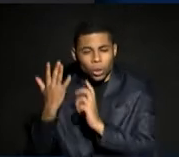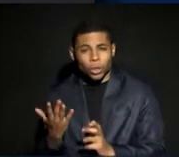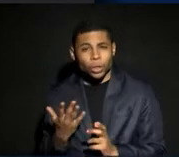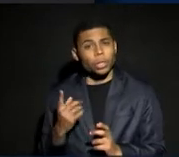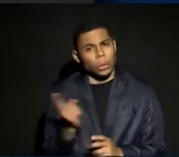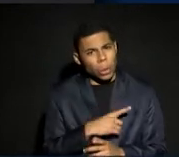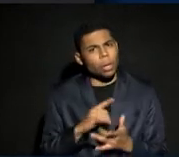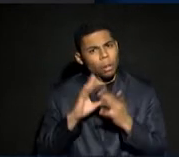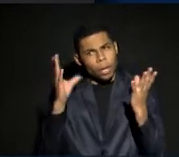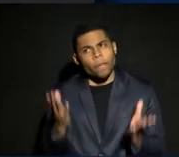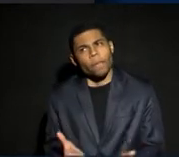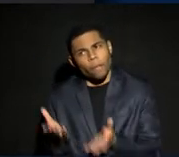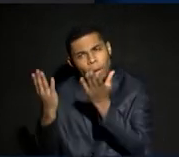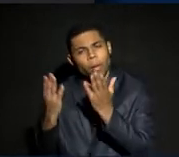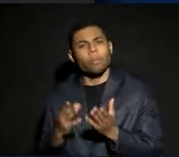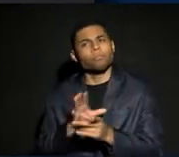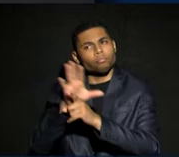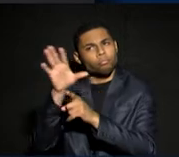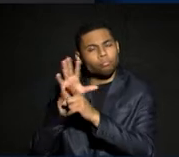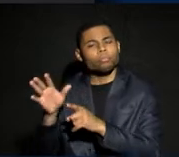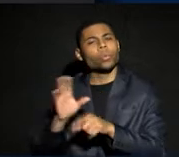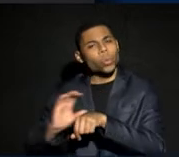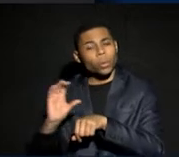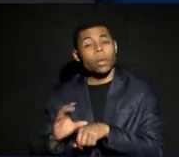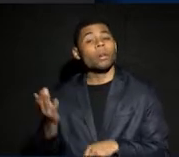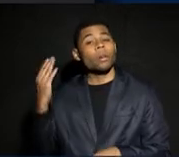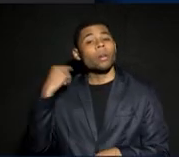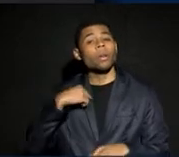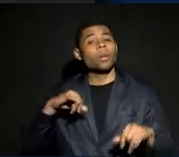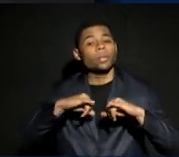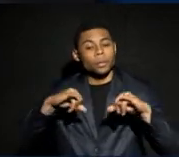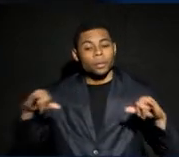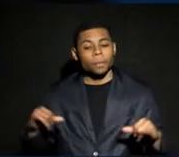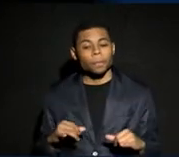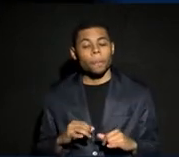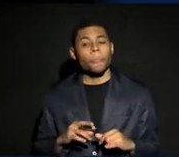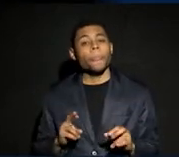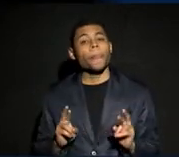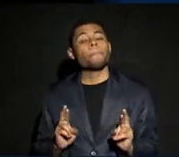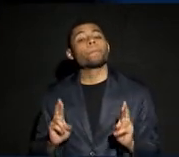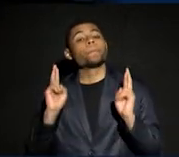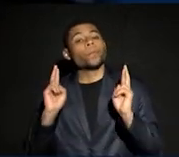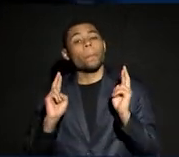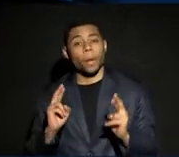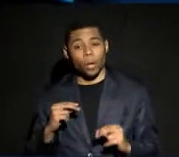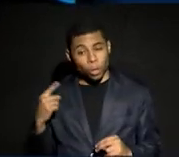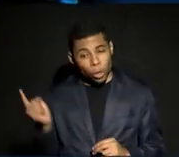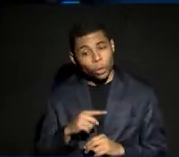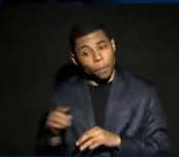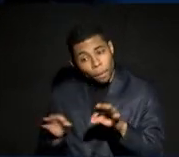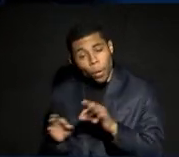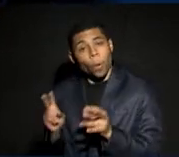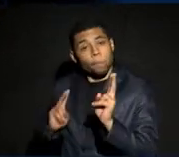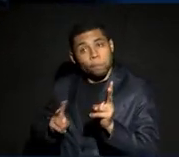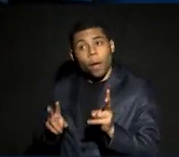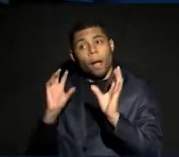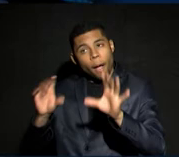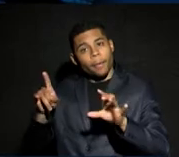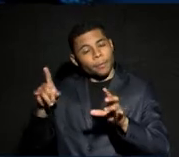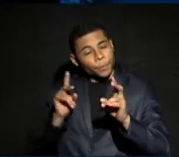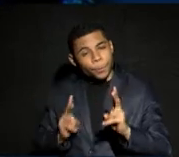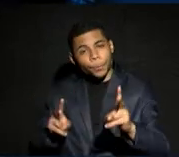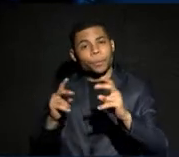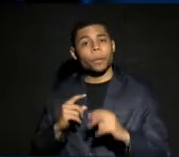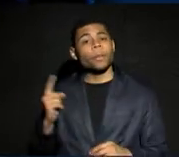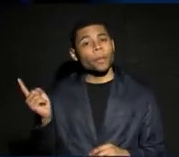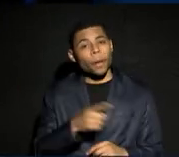nós abrimos. Nós abrimos. E eu dizia, tomara que o nosso problema continue sendo esse,